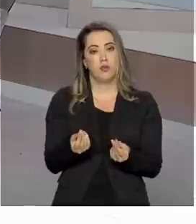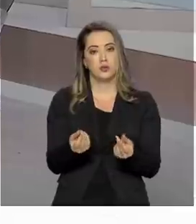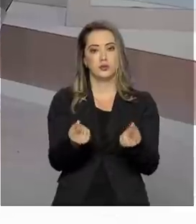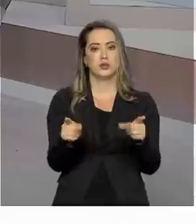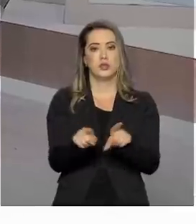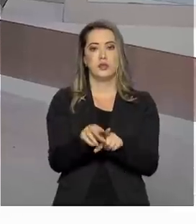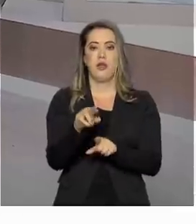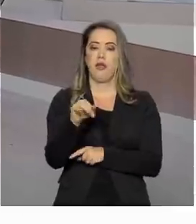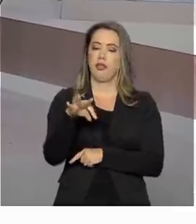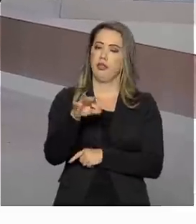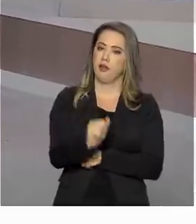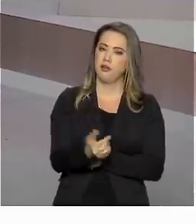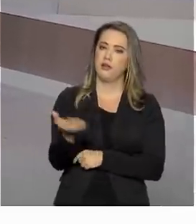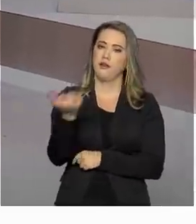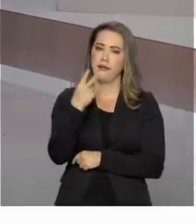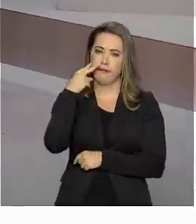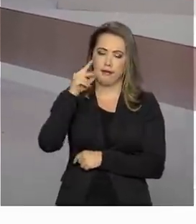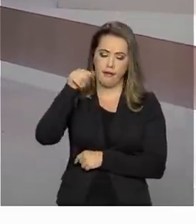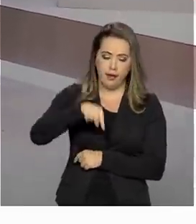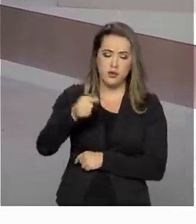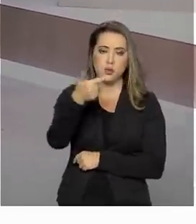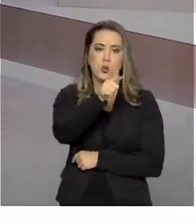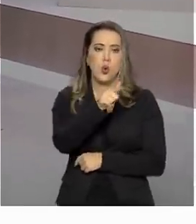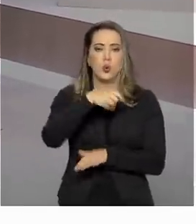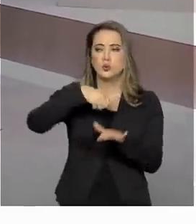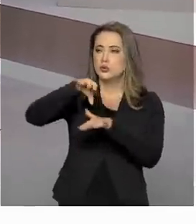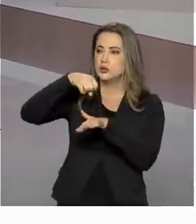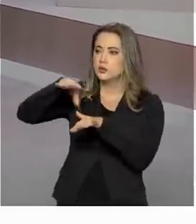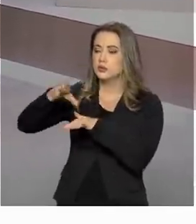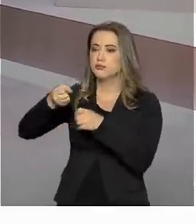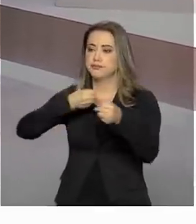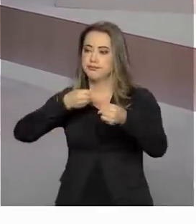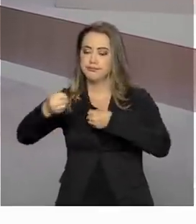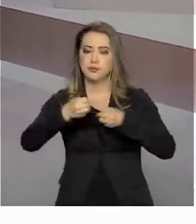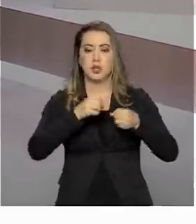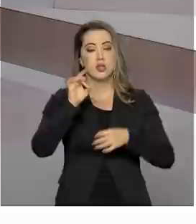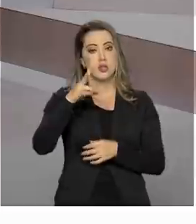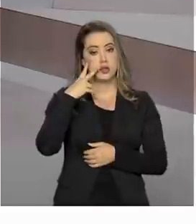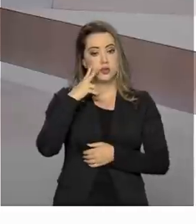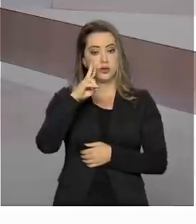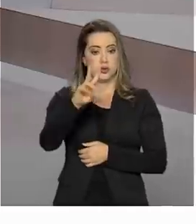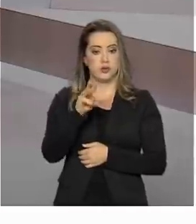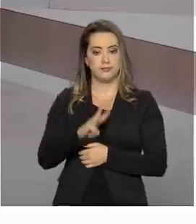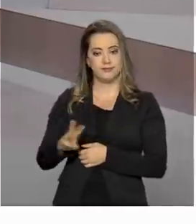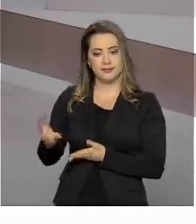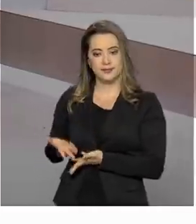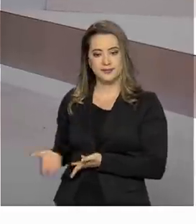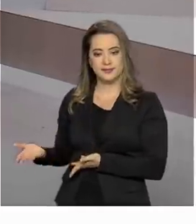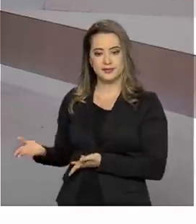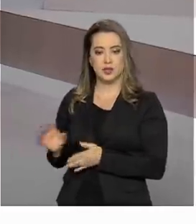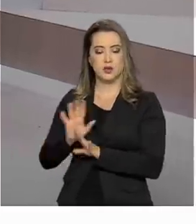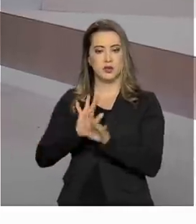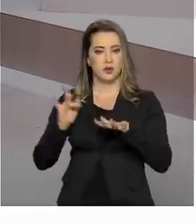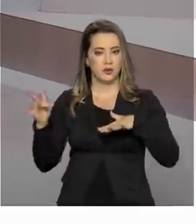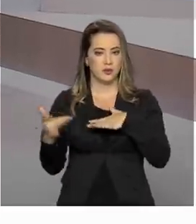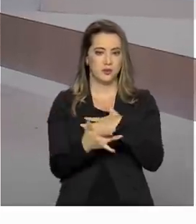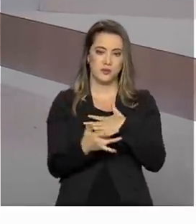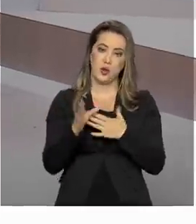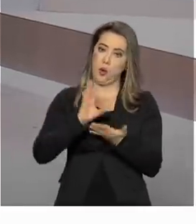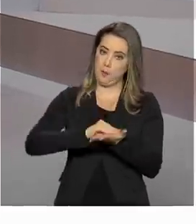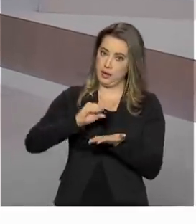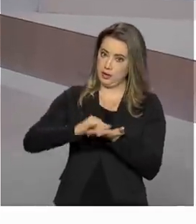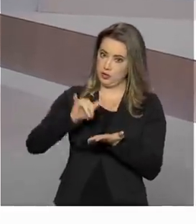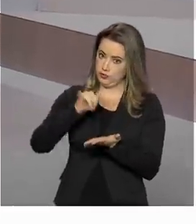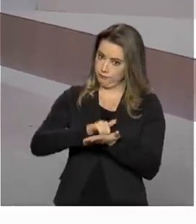Renata Daguiar. Se você quiser rever esta ou outras entrevistas, é só acompanhar as nossas redes sociais ou baixar o TV